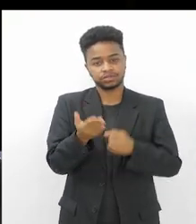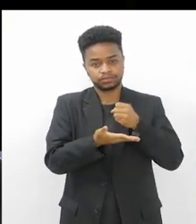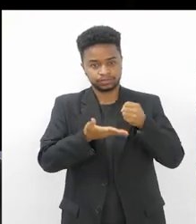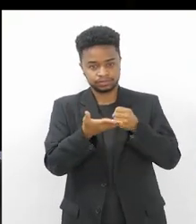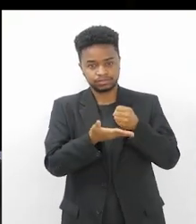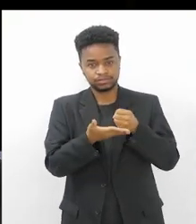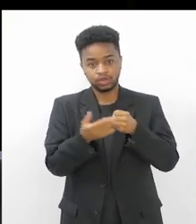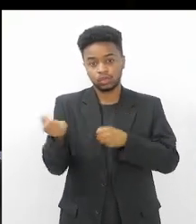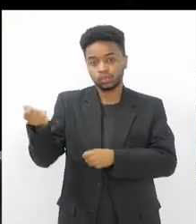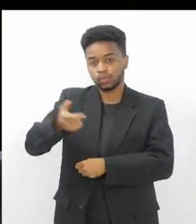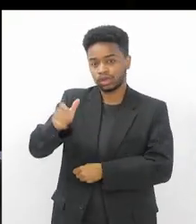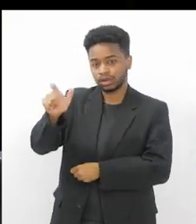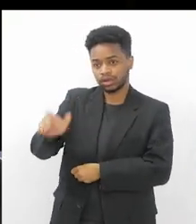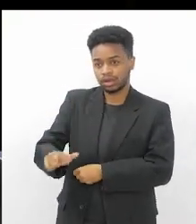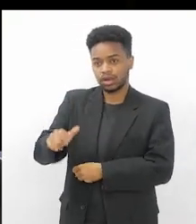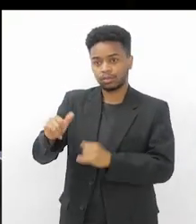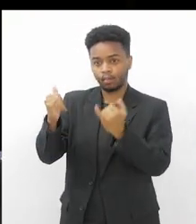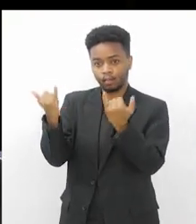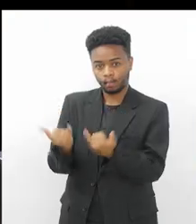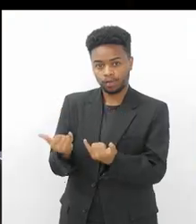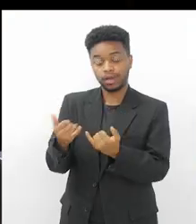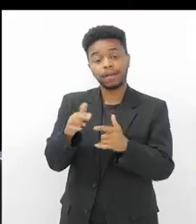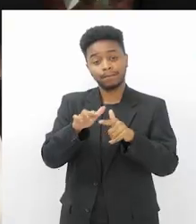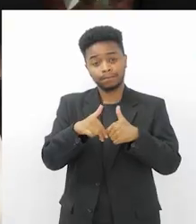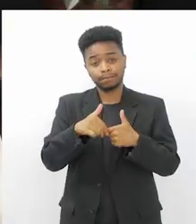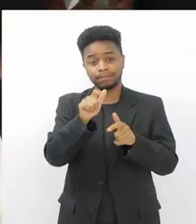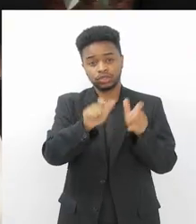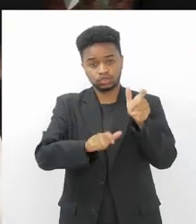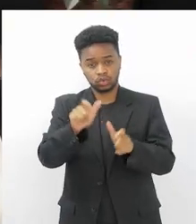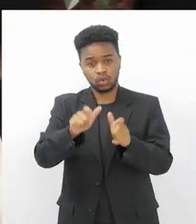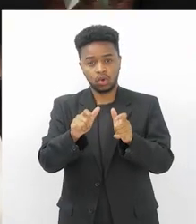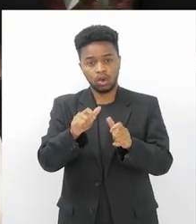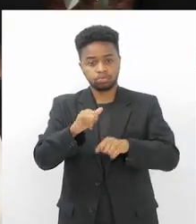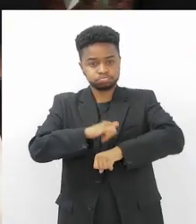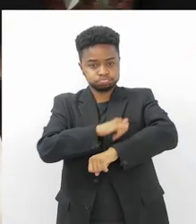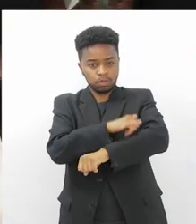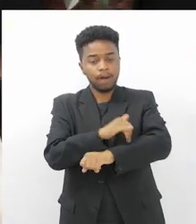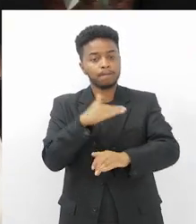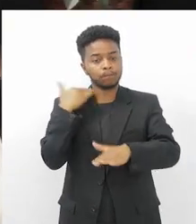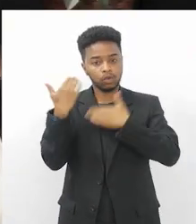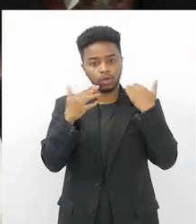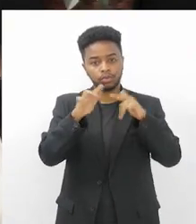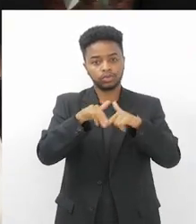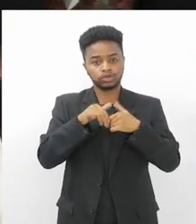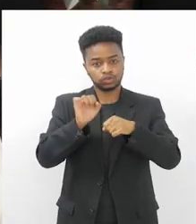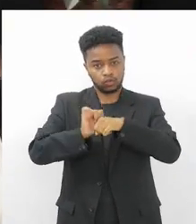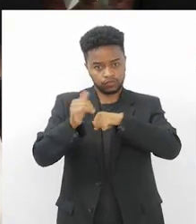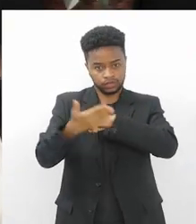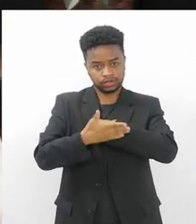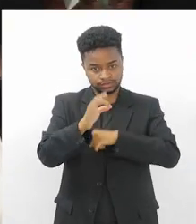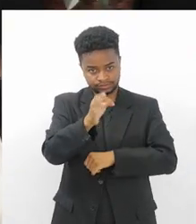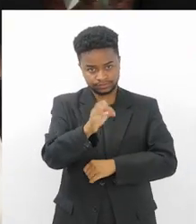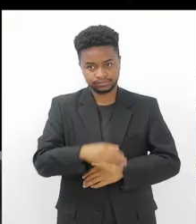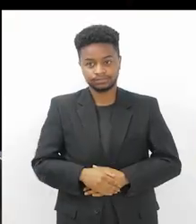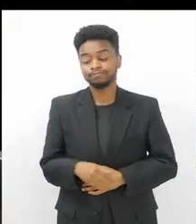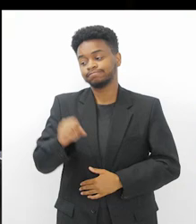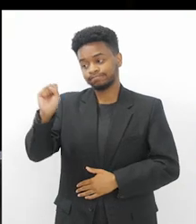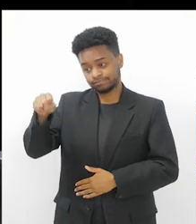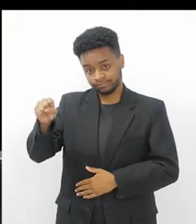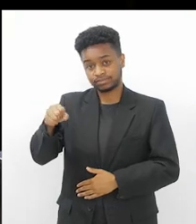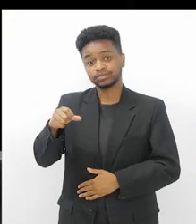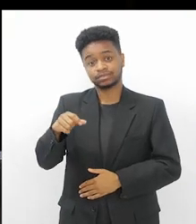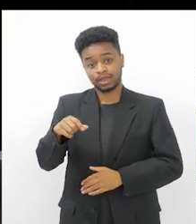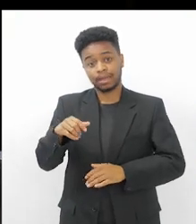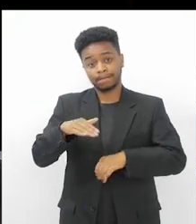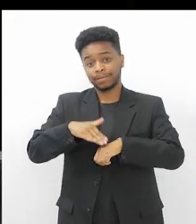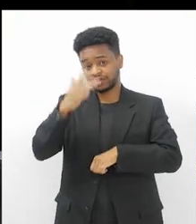uma inflamação de base do que no magro. Por isso que muitas pessoas morreram, obesas morreram de Covid, né? Exatamente. É muito mais fácil você morrer de